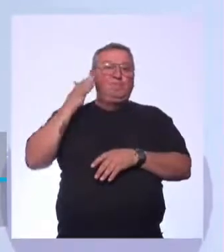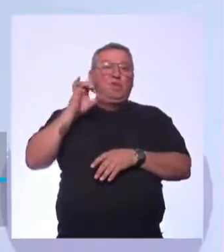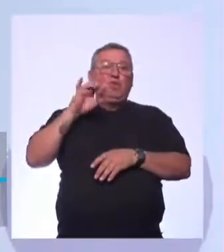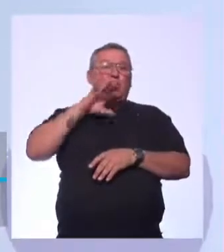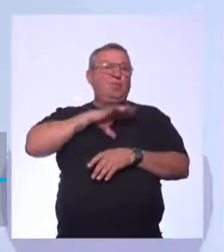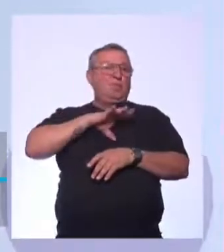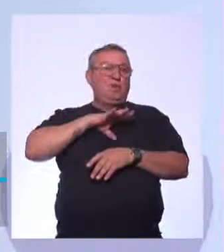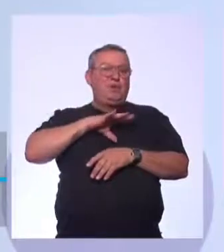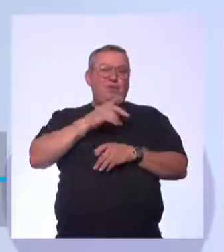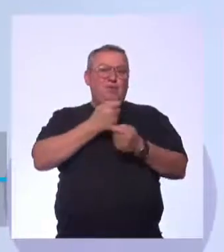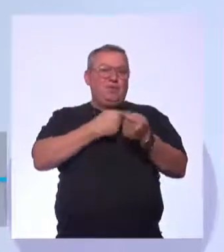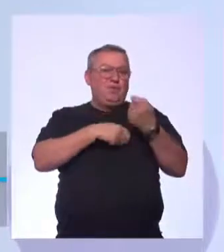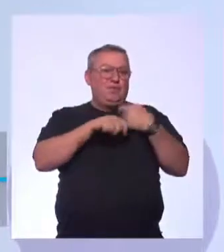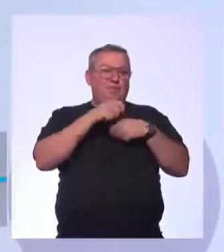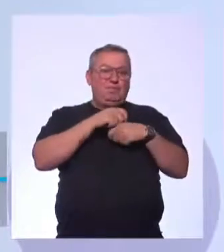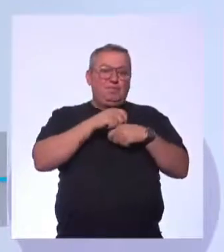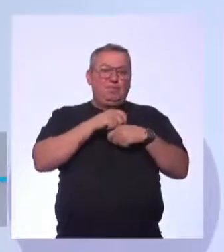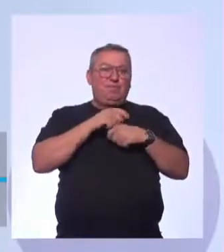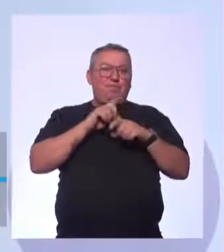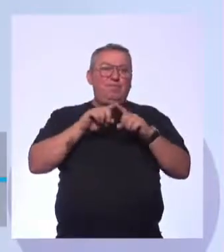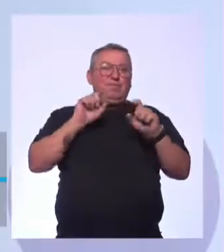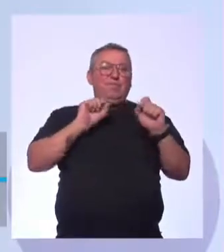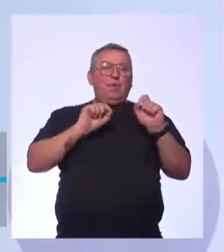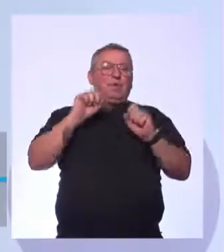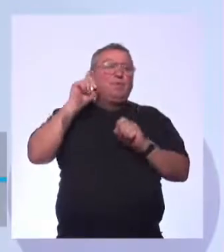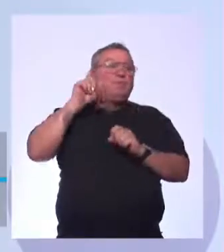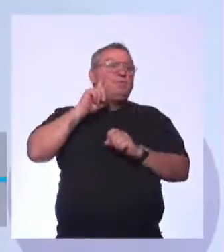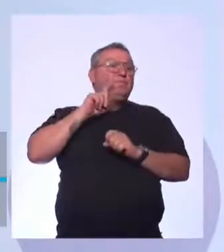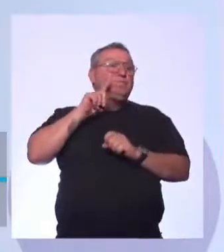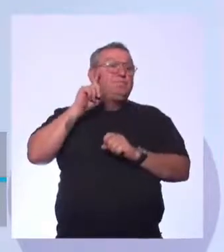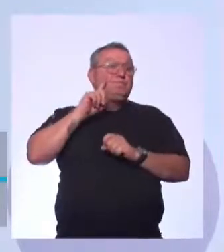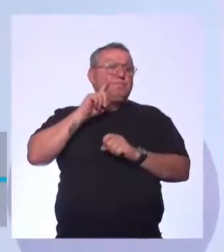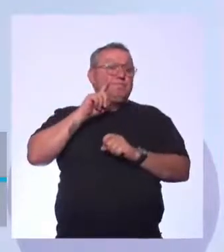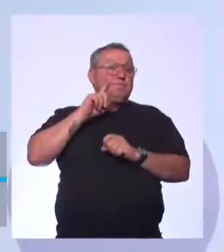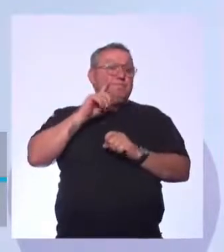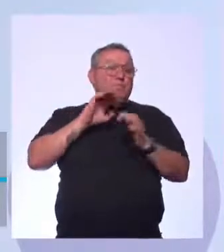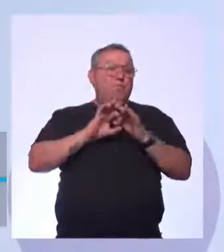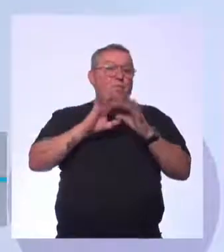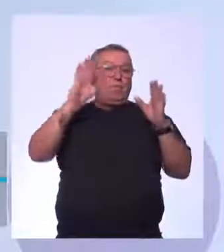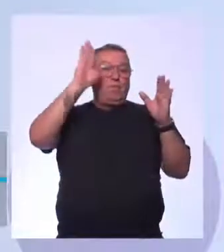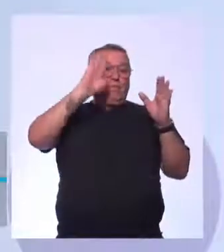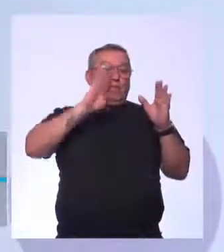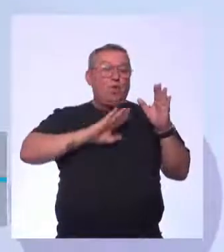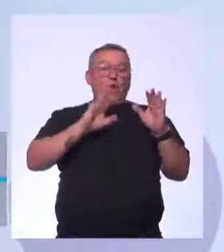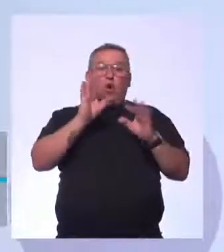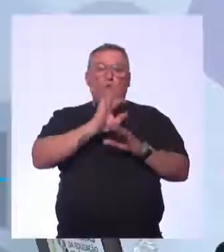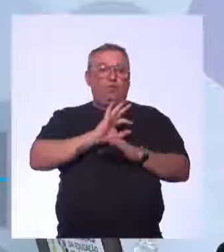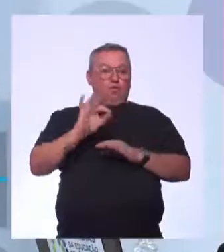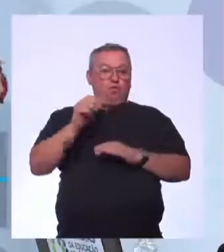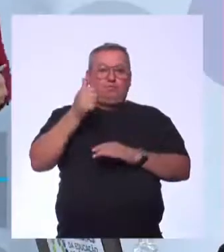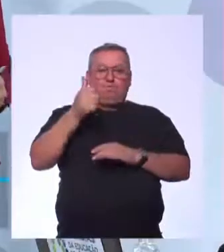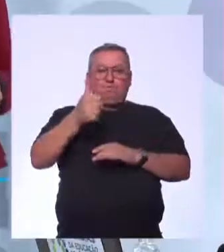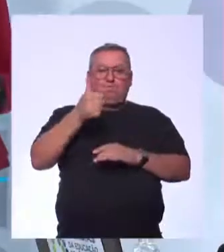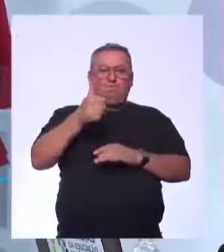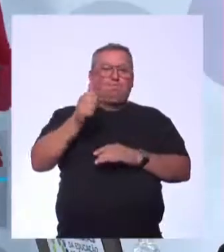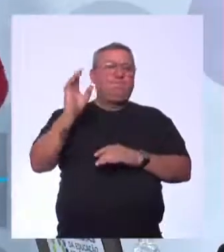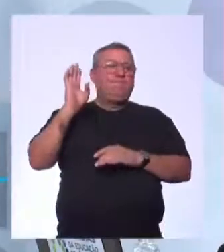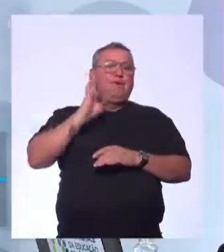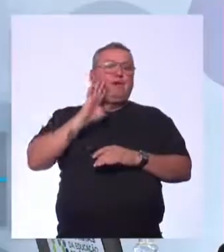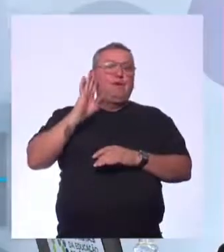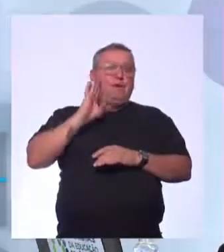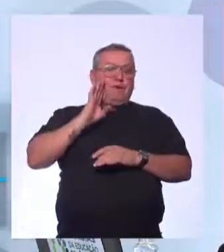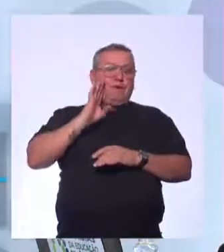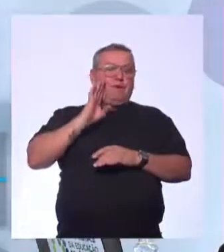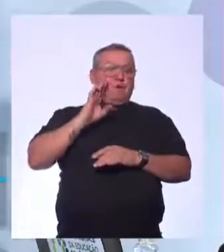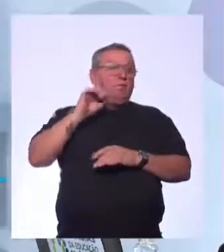Portugal ia poder comercializar com o Brasil. Então, para os Estados Unidos, independência do Brasil, positivo, legal. Então, os Estados